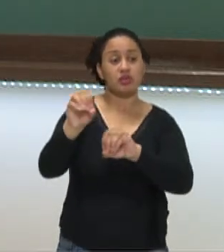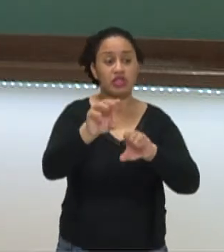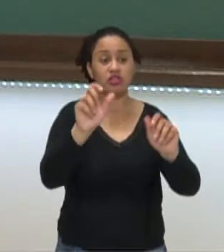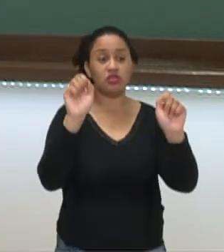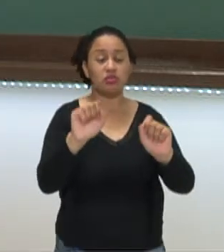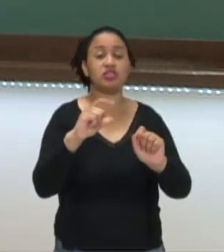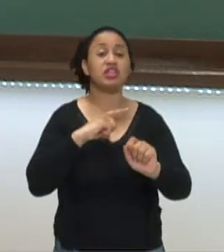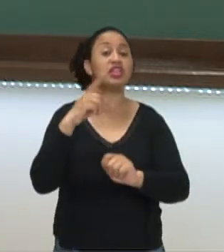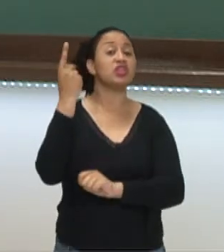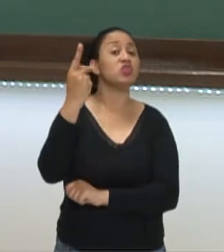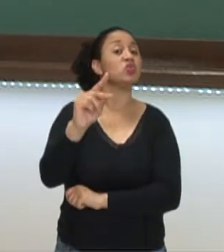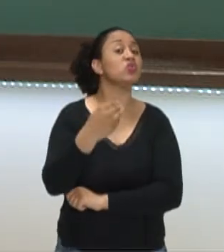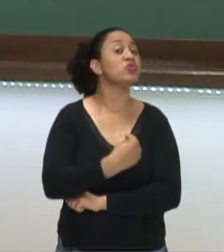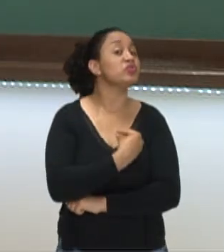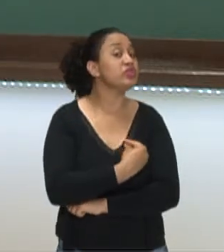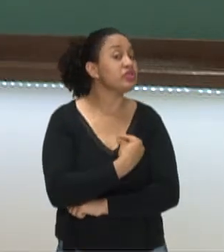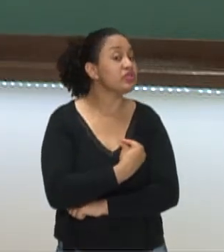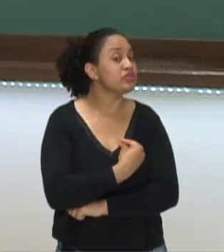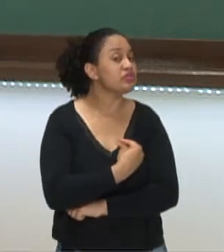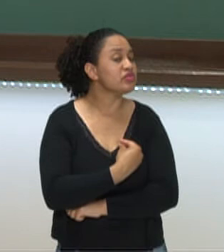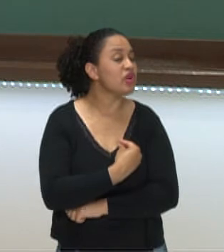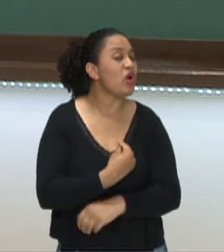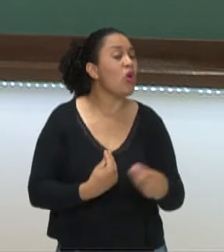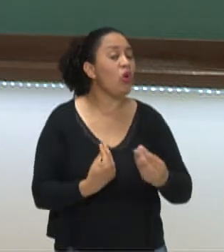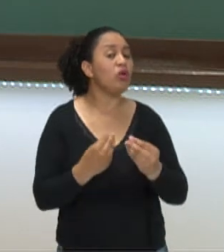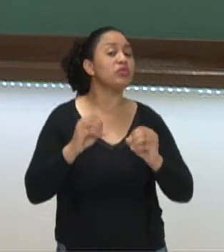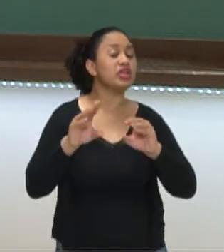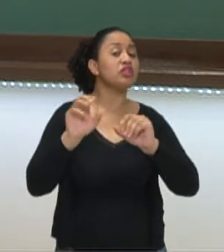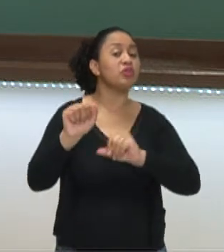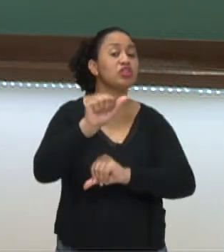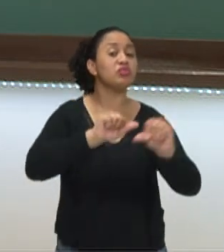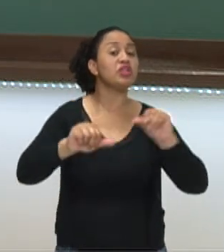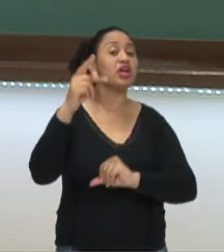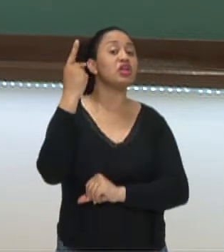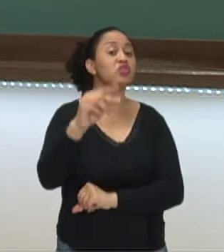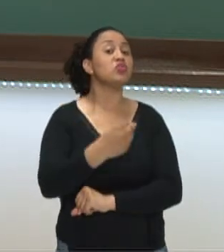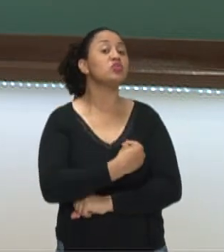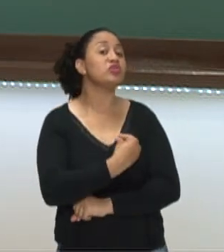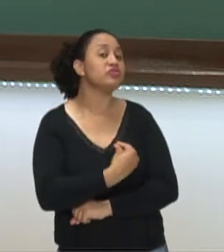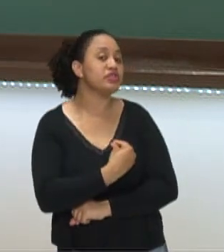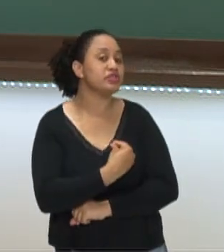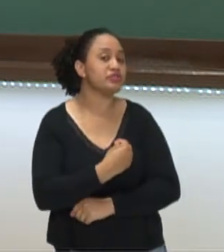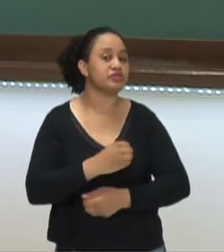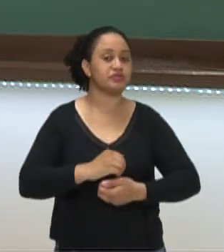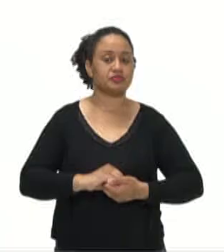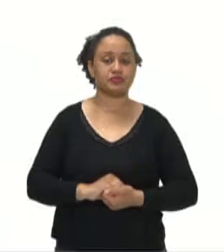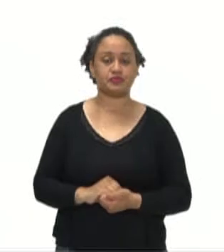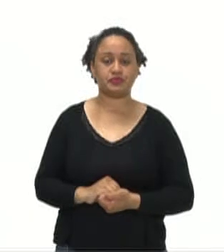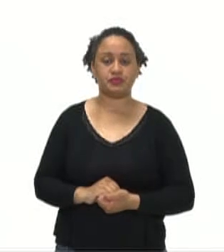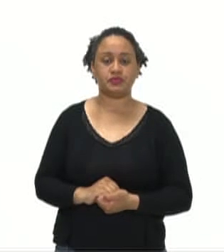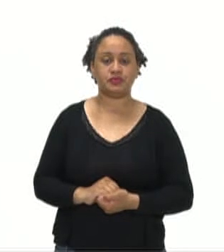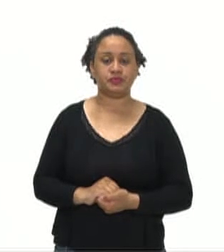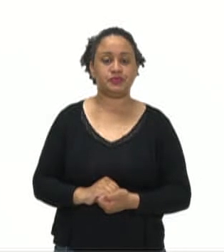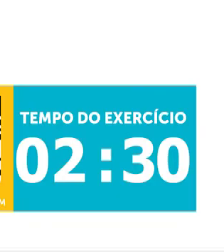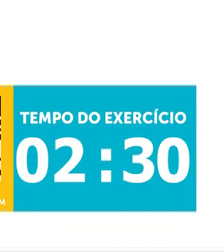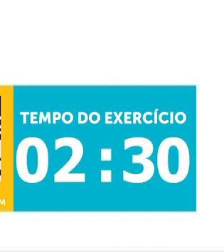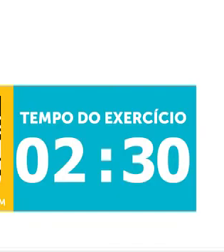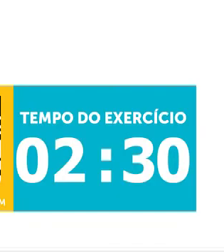pode trazer para a sua vida? Como que a educação pode alterar a sua realidade? Vai lá.